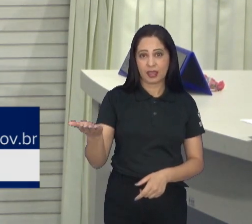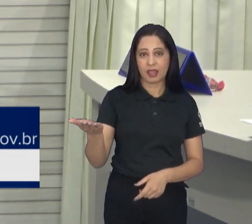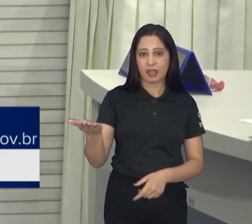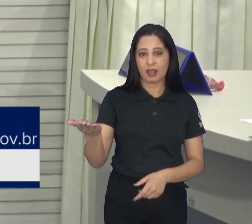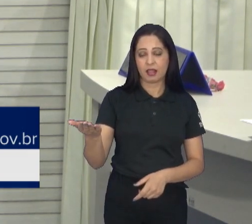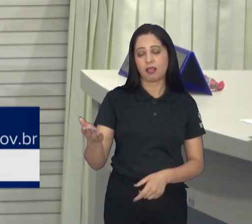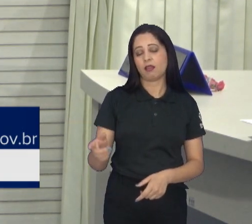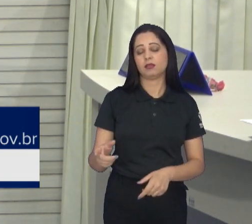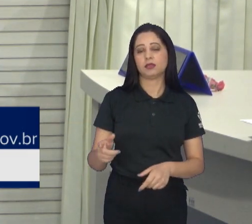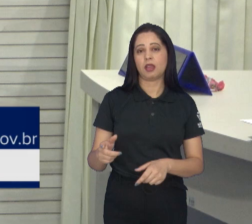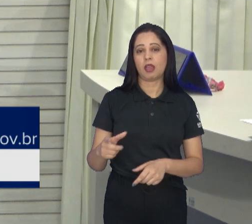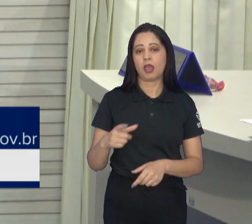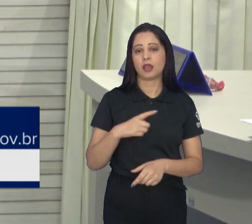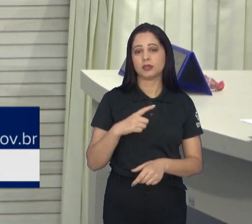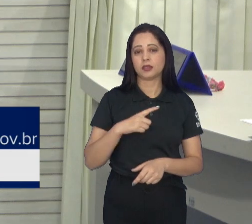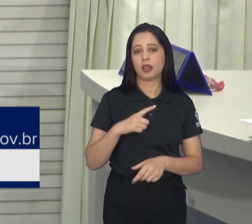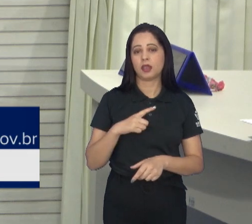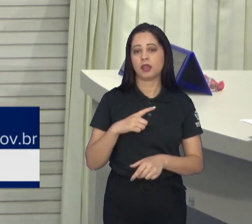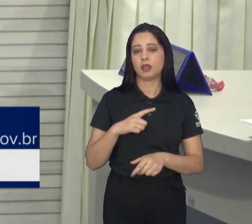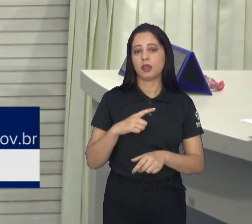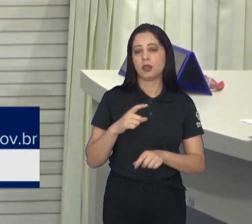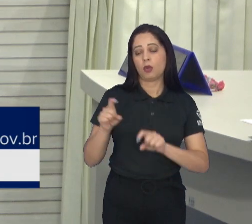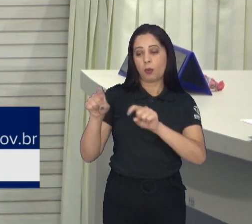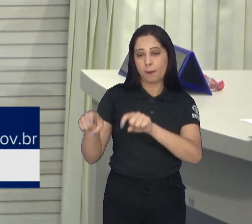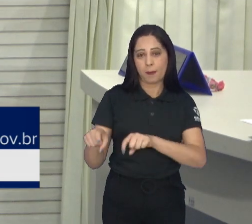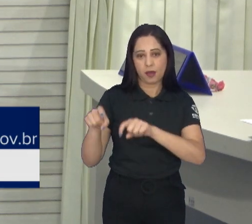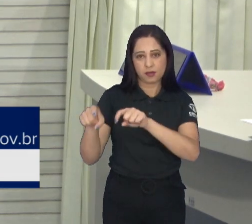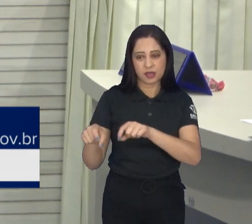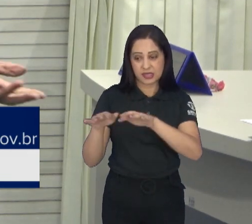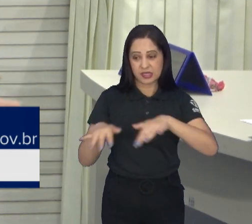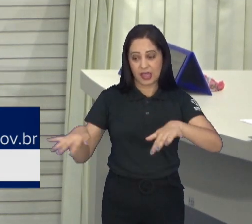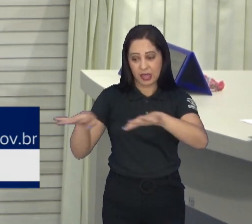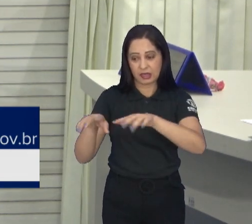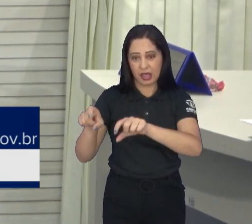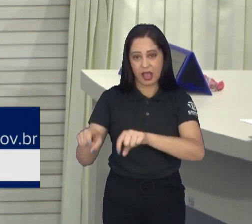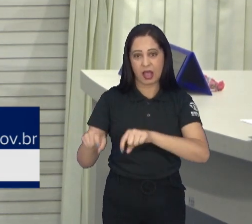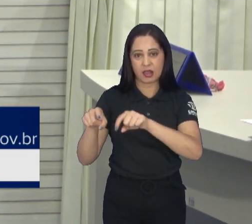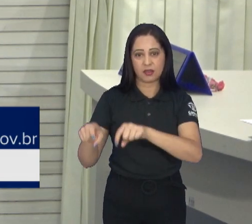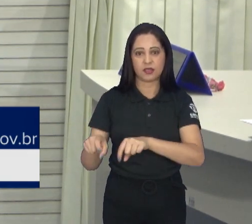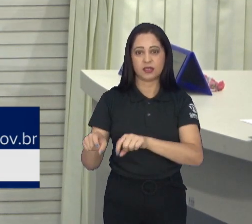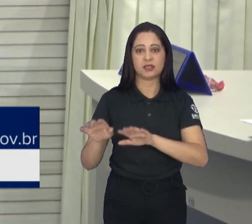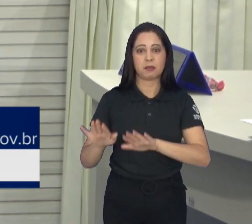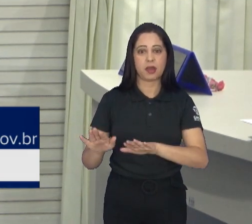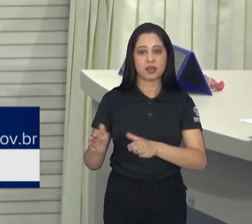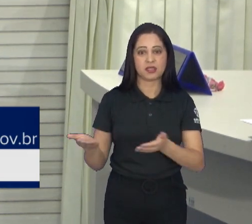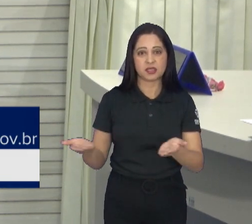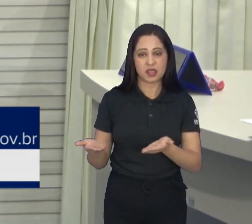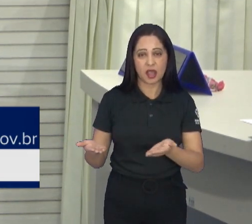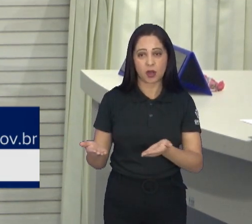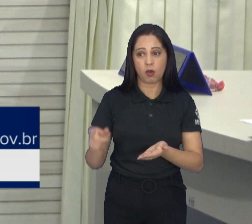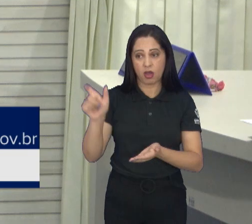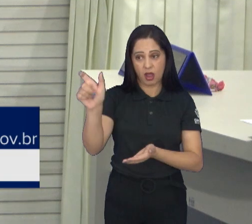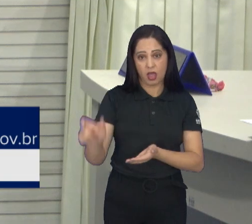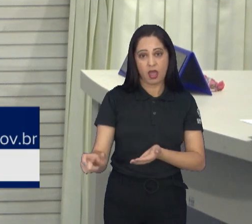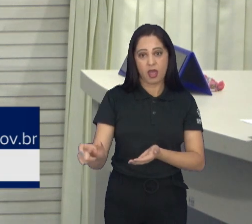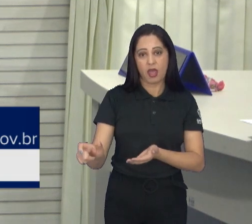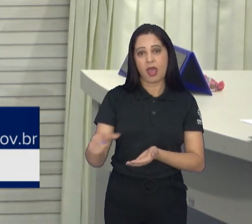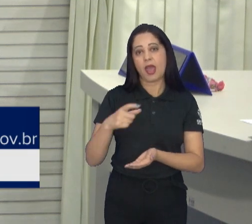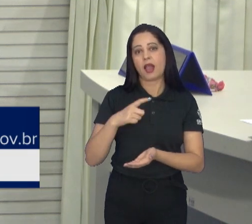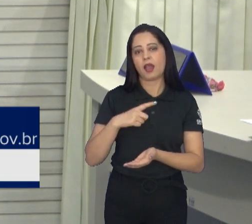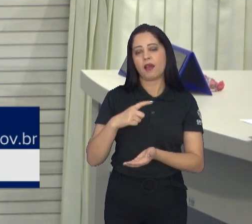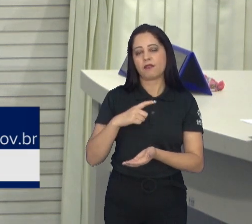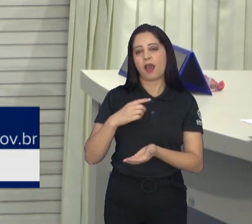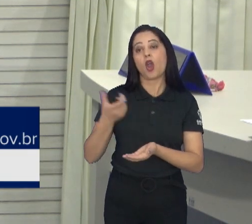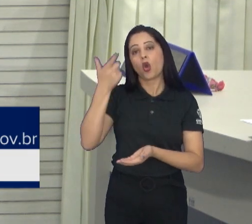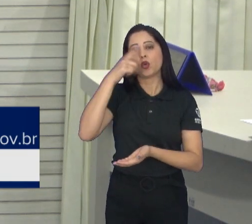fazenda, estava ocupando a área lá, e hoje aqui vai receber uma indenização, que eu acho